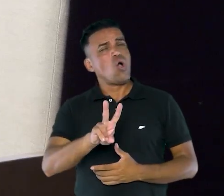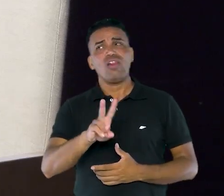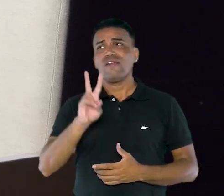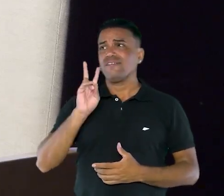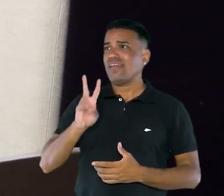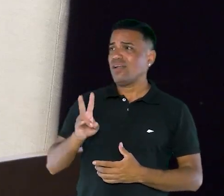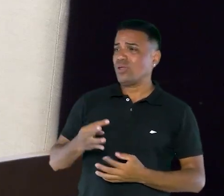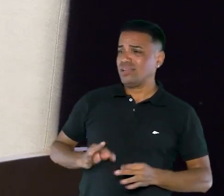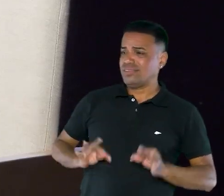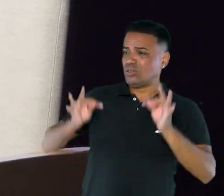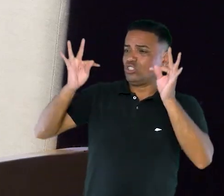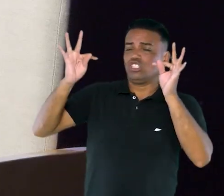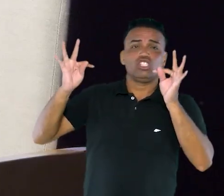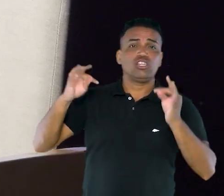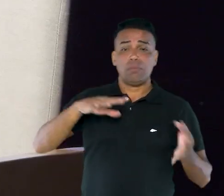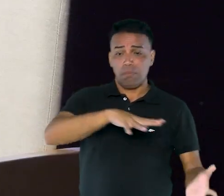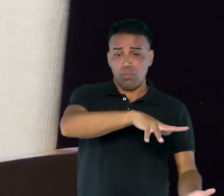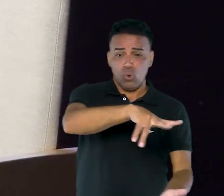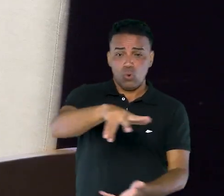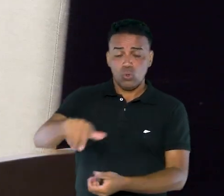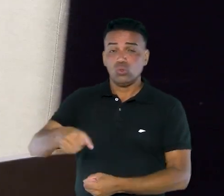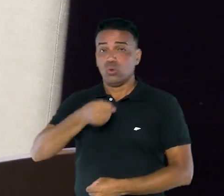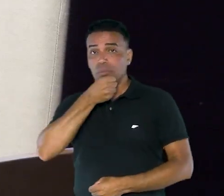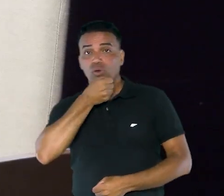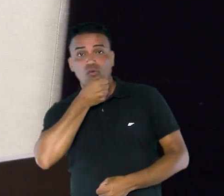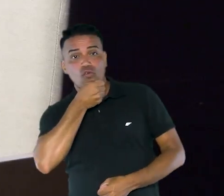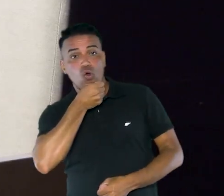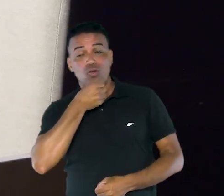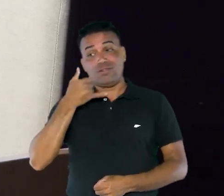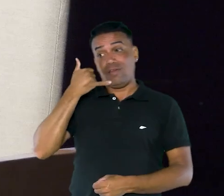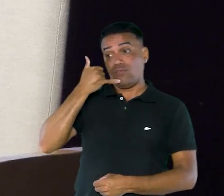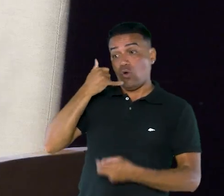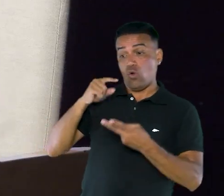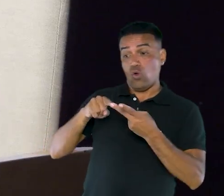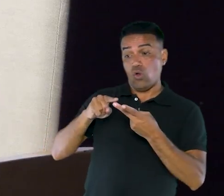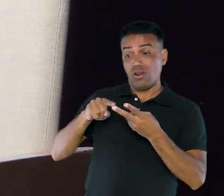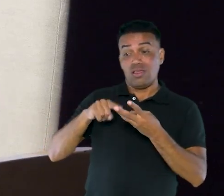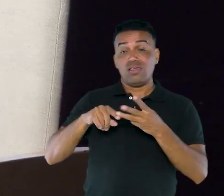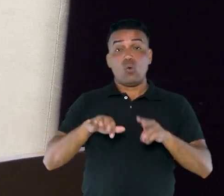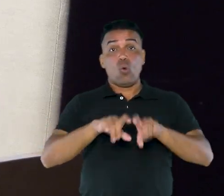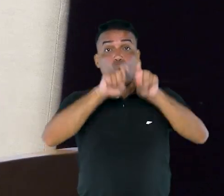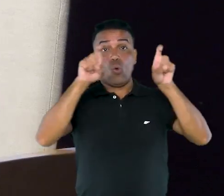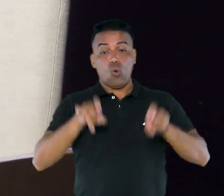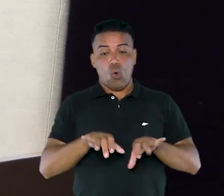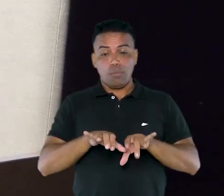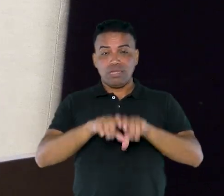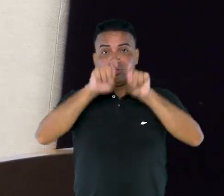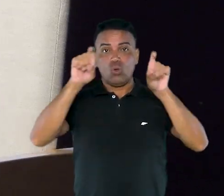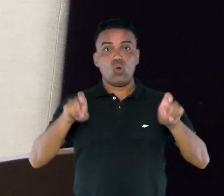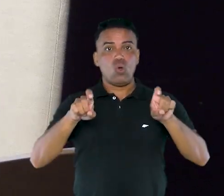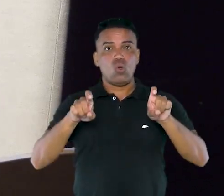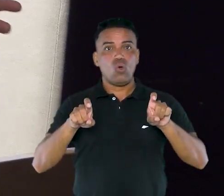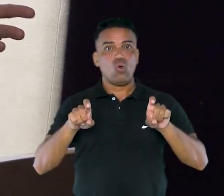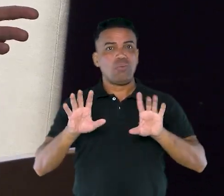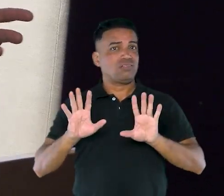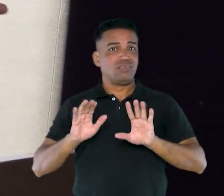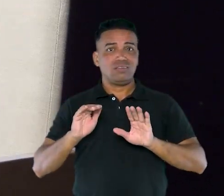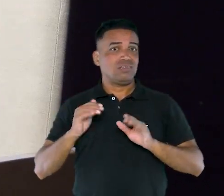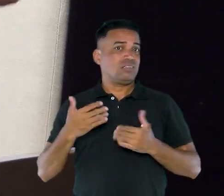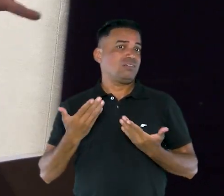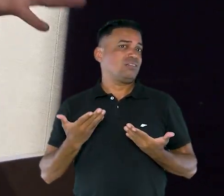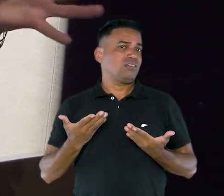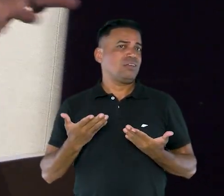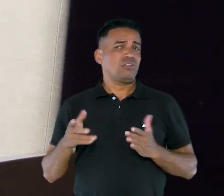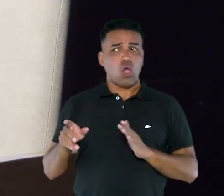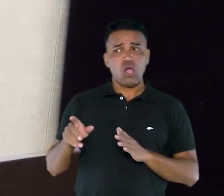e vê nessa tecnologia, esse mundo que a gente vive, o microfone, o celular, o computador, mas esse pessoal não desenvolveu nada disso.